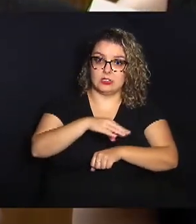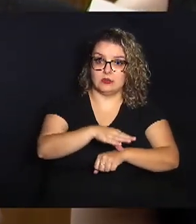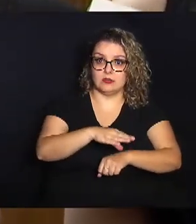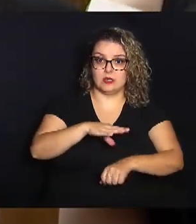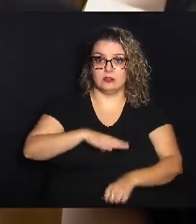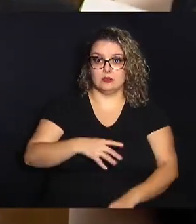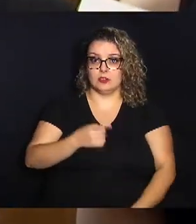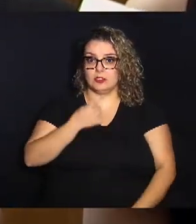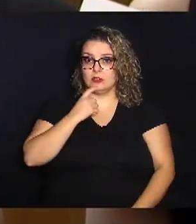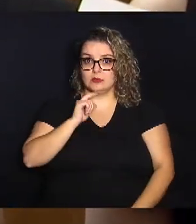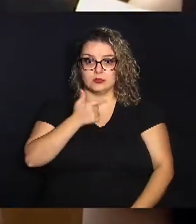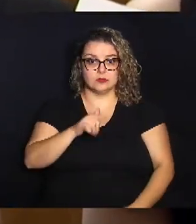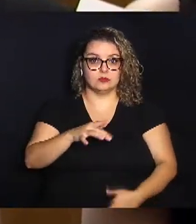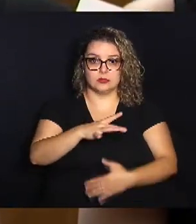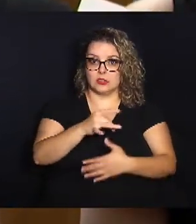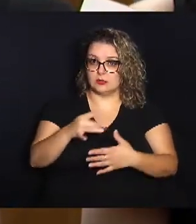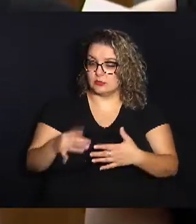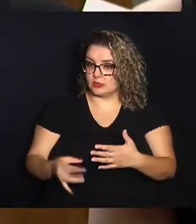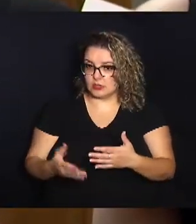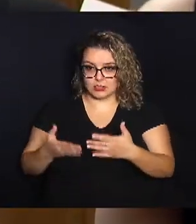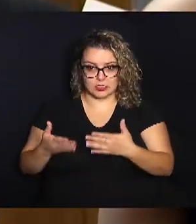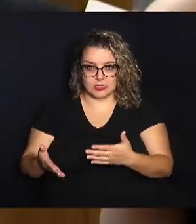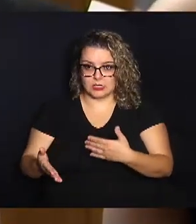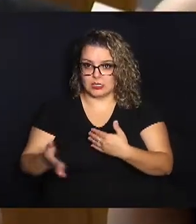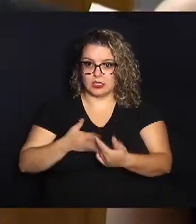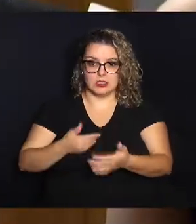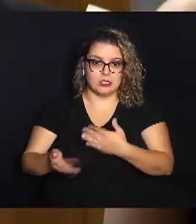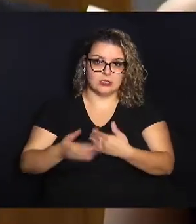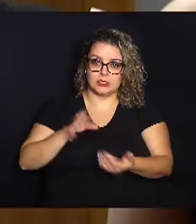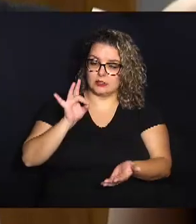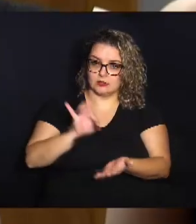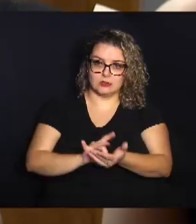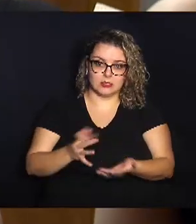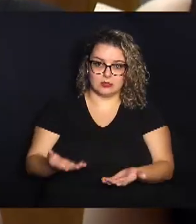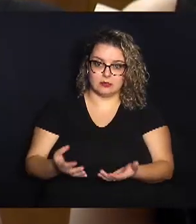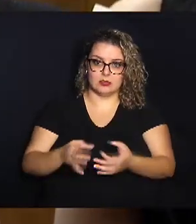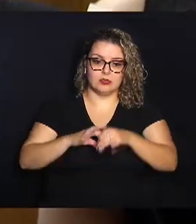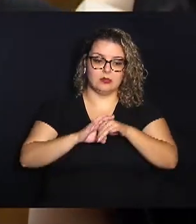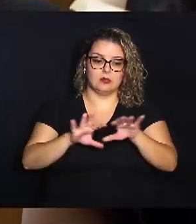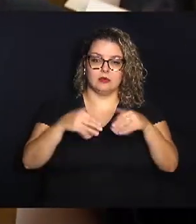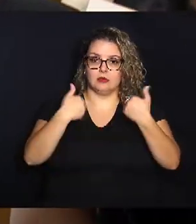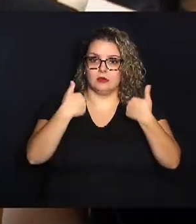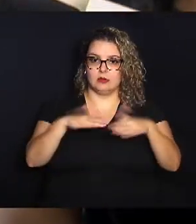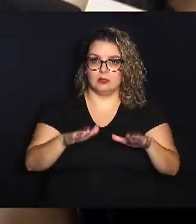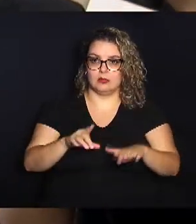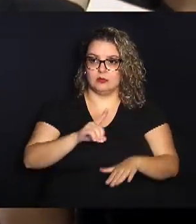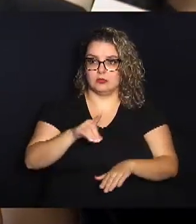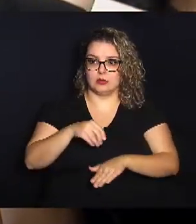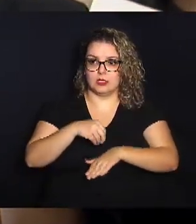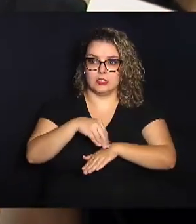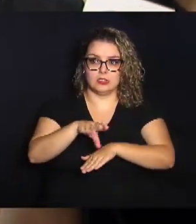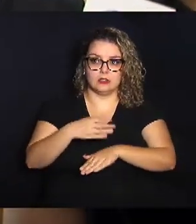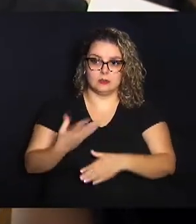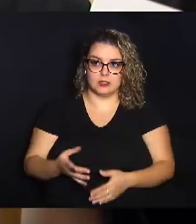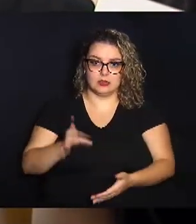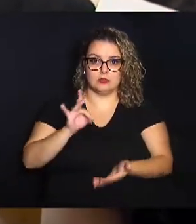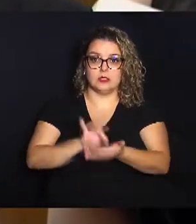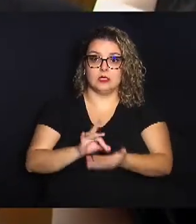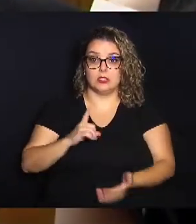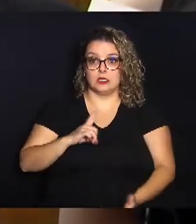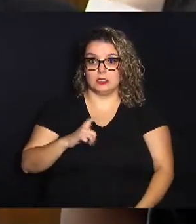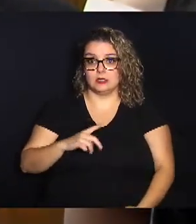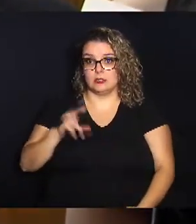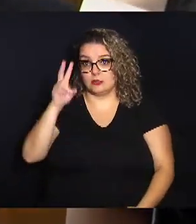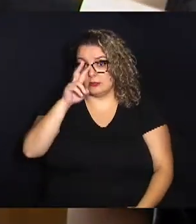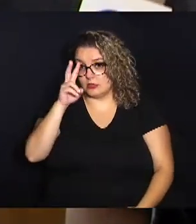sem nenhum critério e sem nada oficial. A verdade é que não são encaminhamentos oficiais. Nós temos relatos que